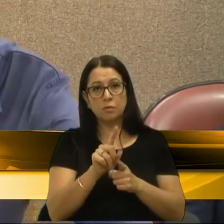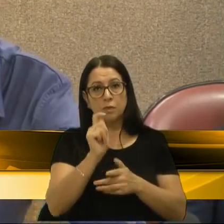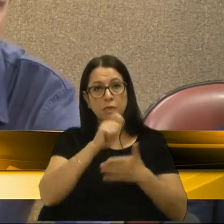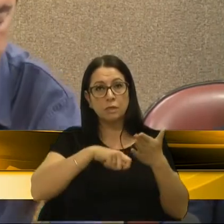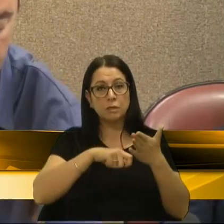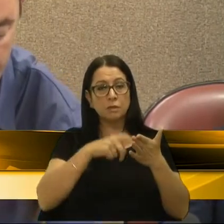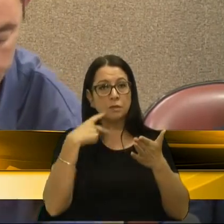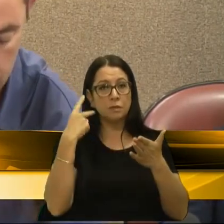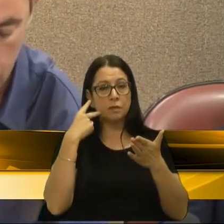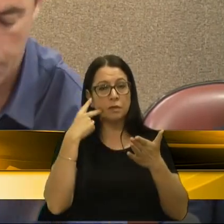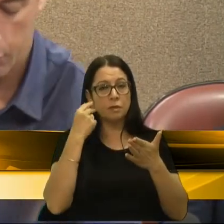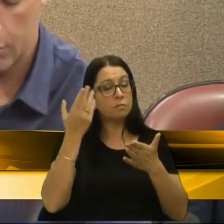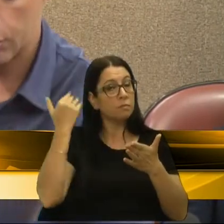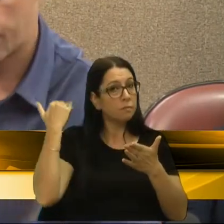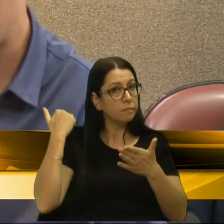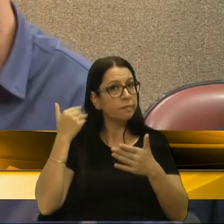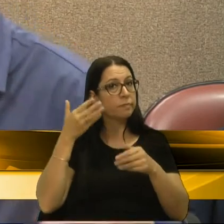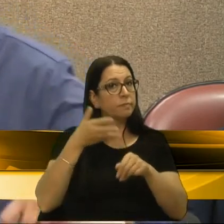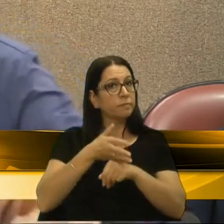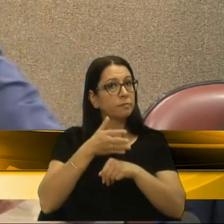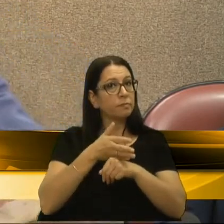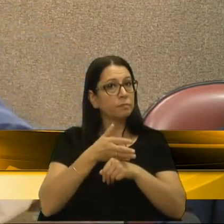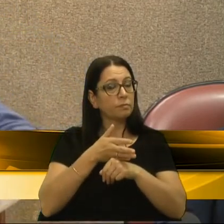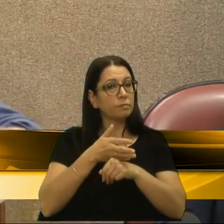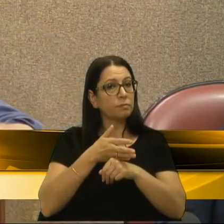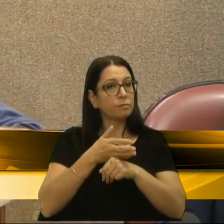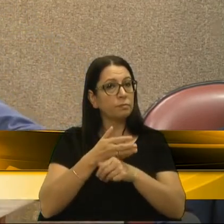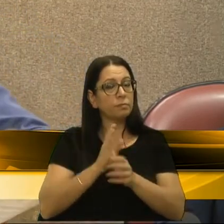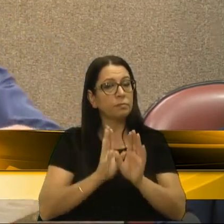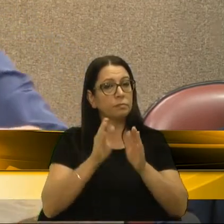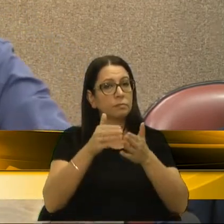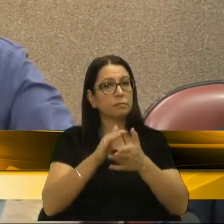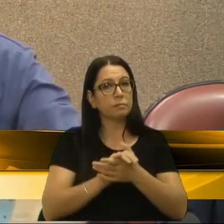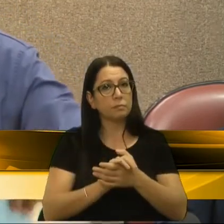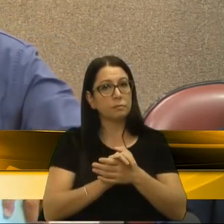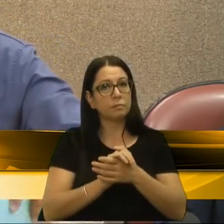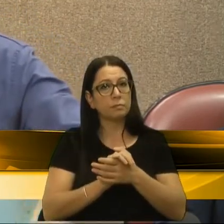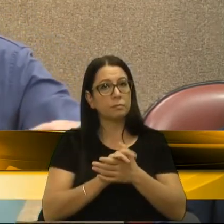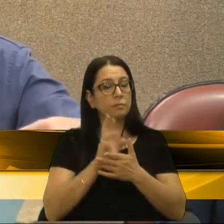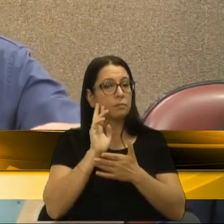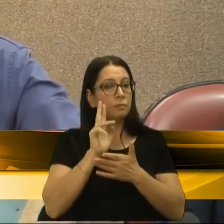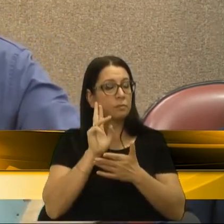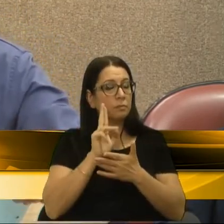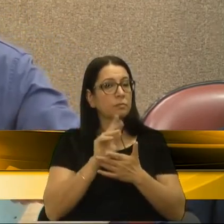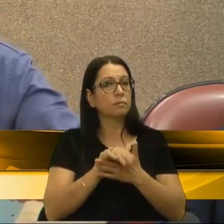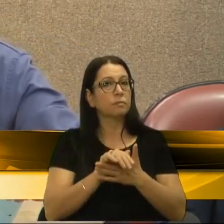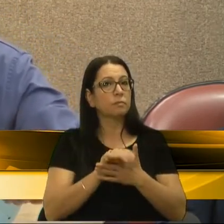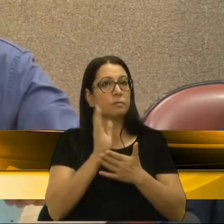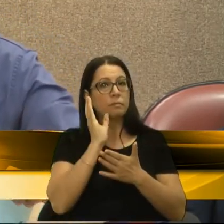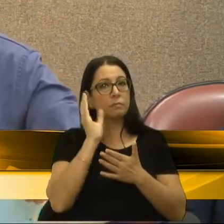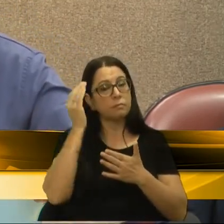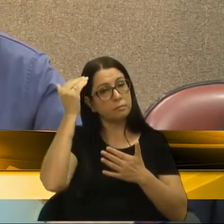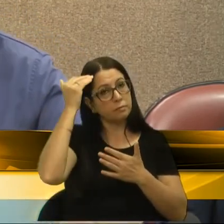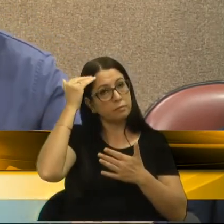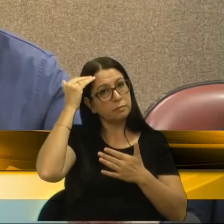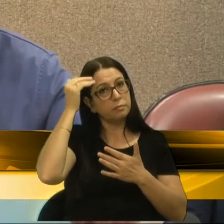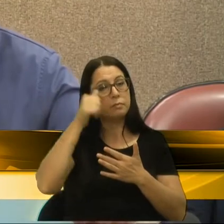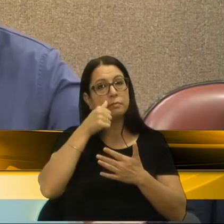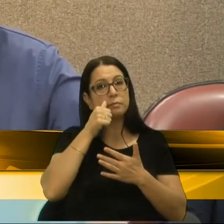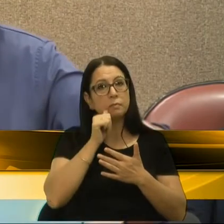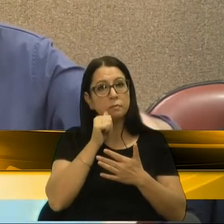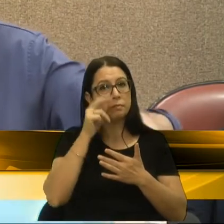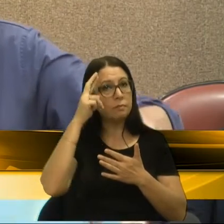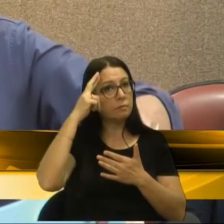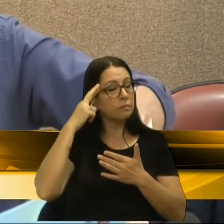Assina os vereadores que à época compunham a aludida comissão: Renato Oliveira, presidente; Felipe Grêmio Maier; Paulo Iores;